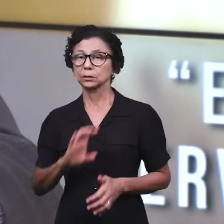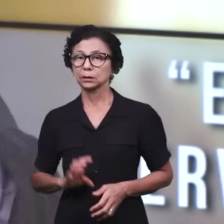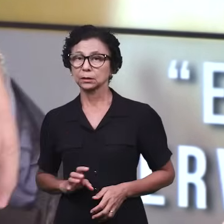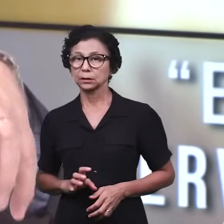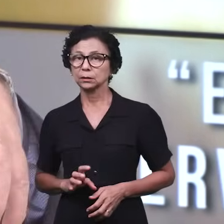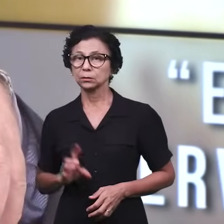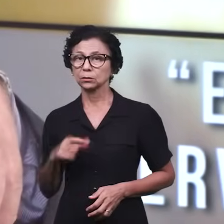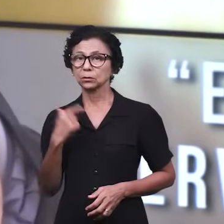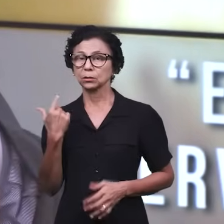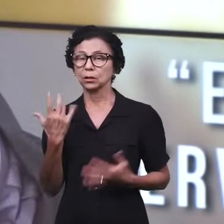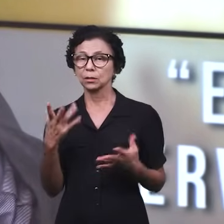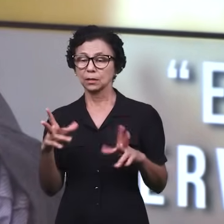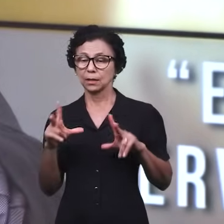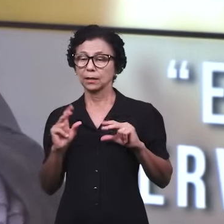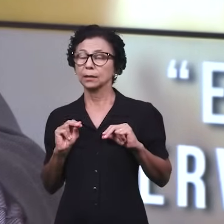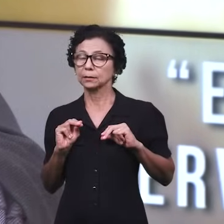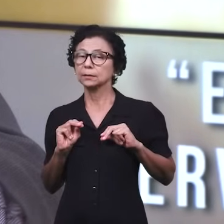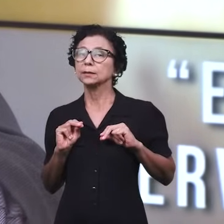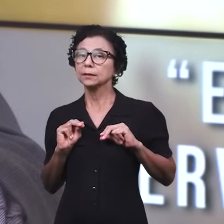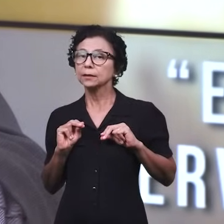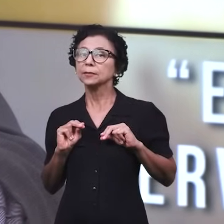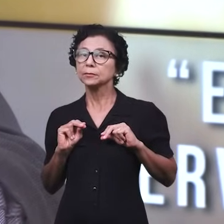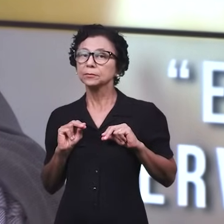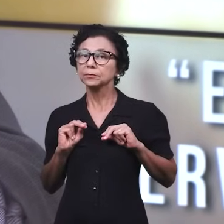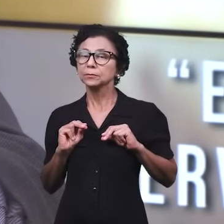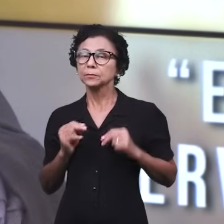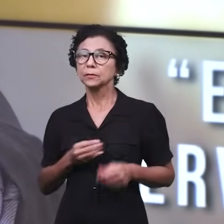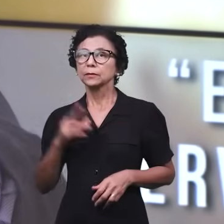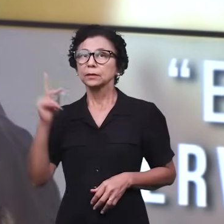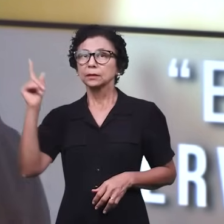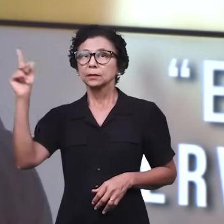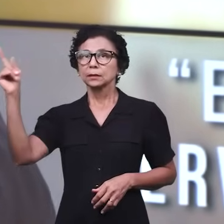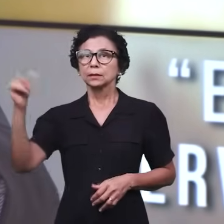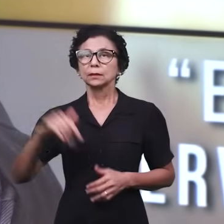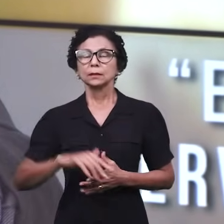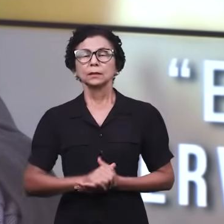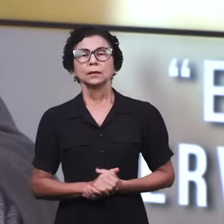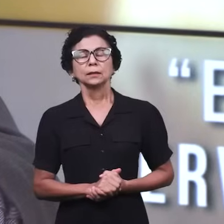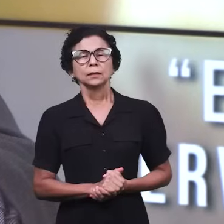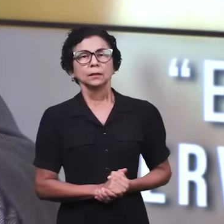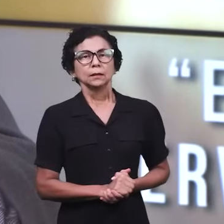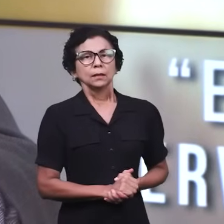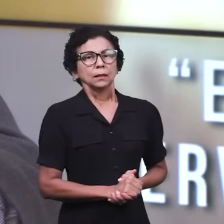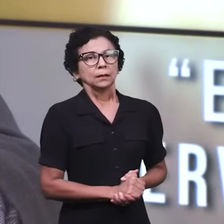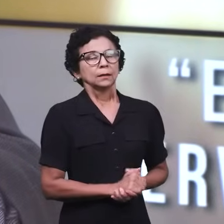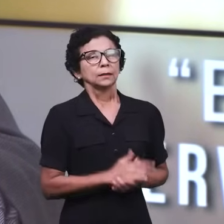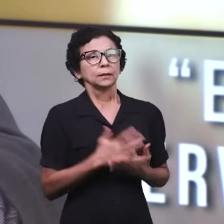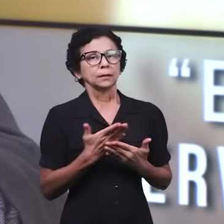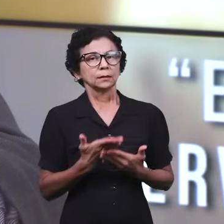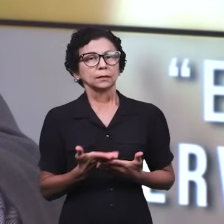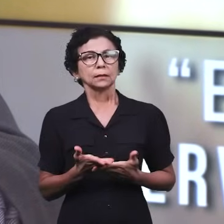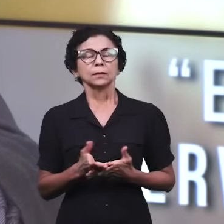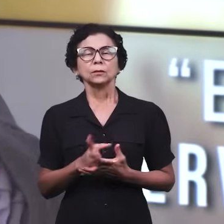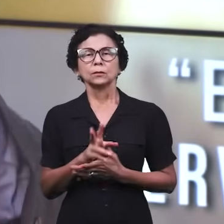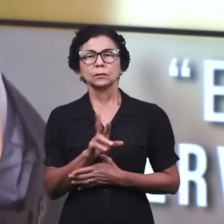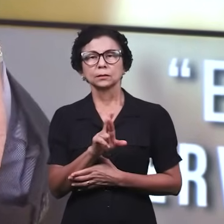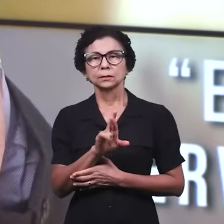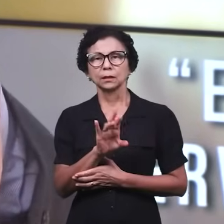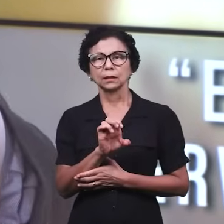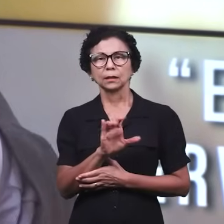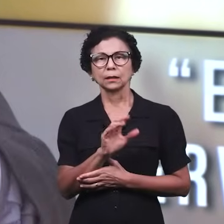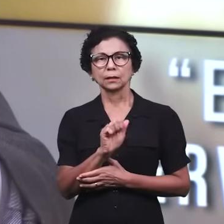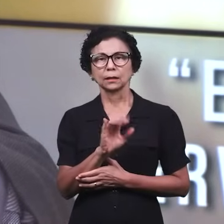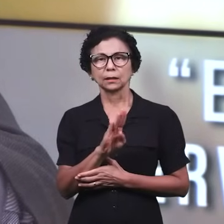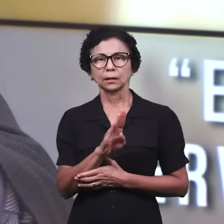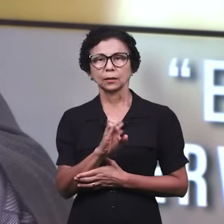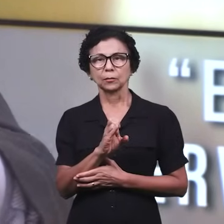contexto do de do recabitas é uma aplicação extraordinária pra igreja fiel né uma igreja que está debaixo de